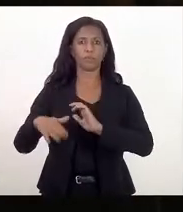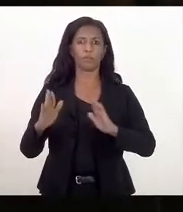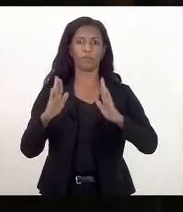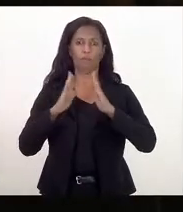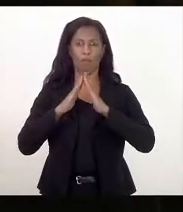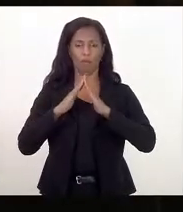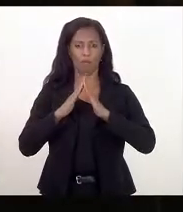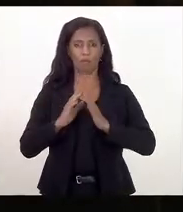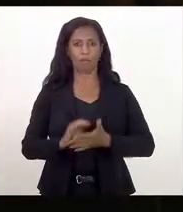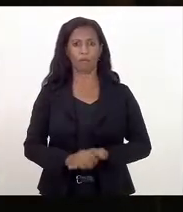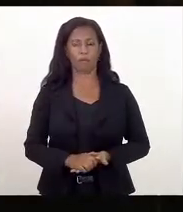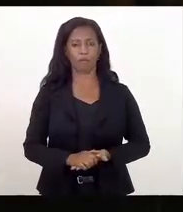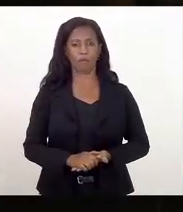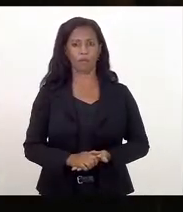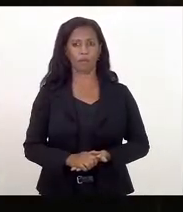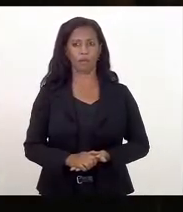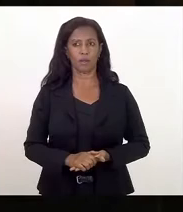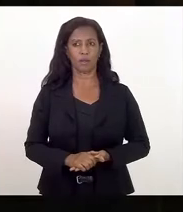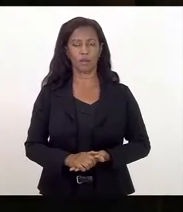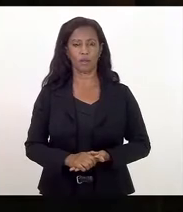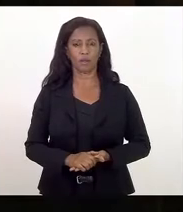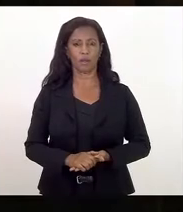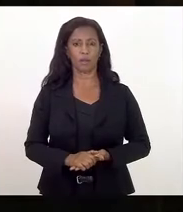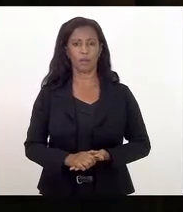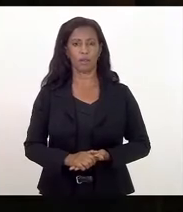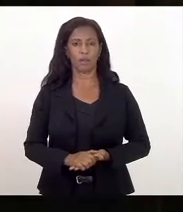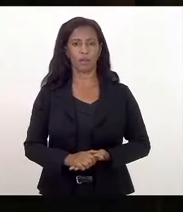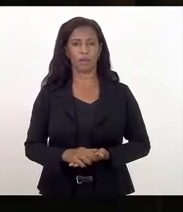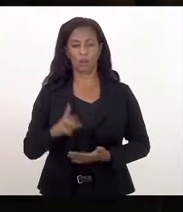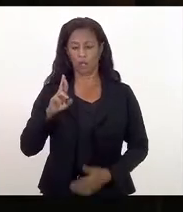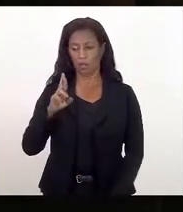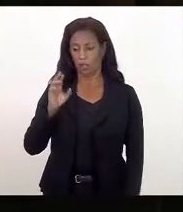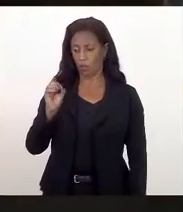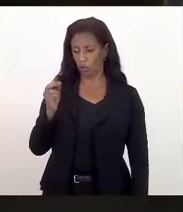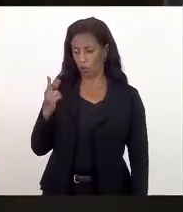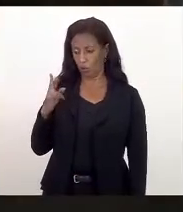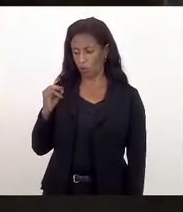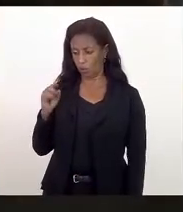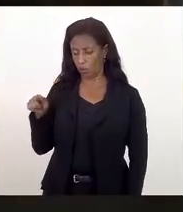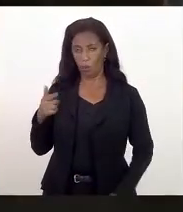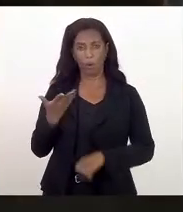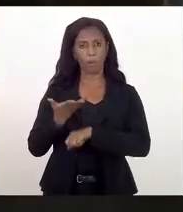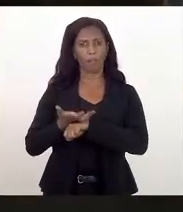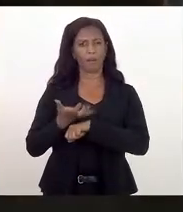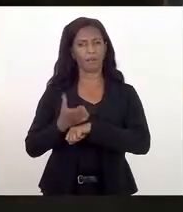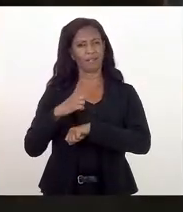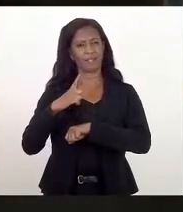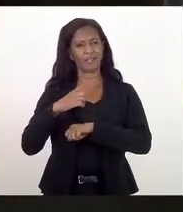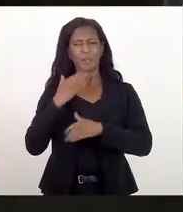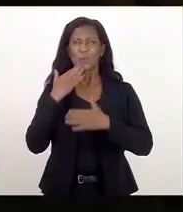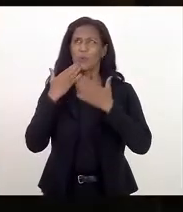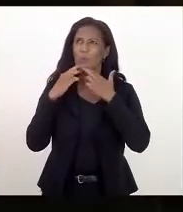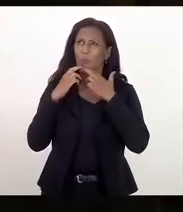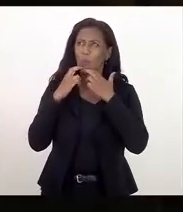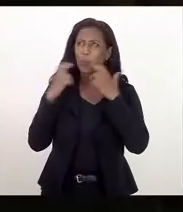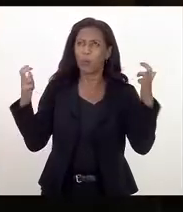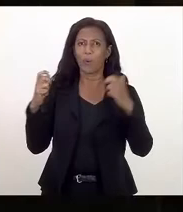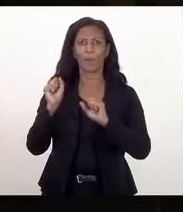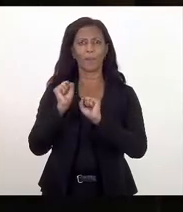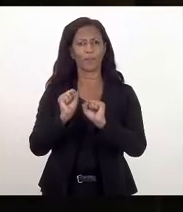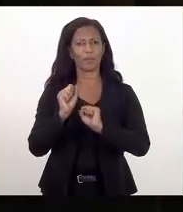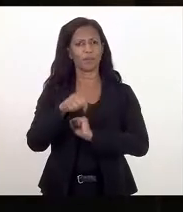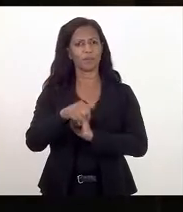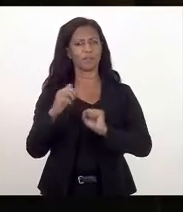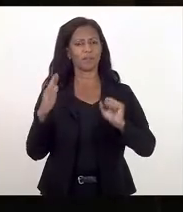sabe, querido Defensor Rodrigo, uma matéria como essa que tem um clamor, ela poderia ser trazida